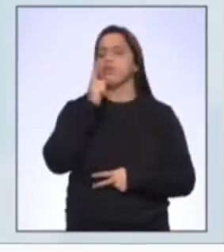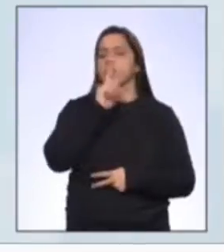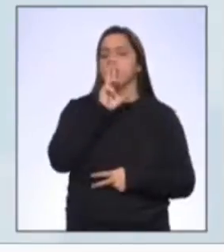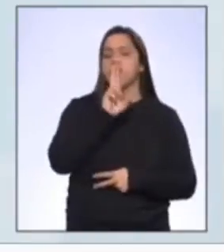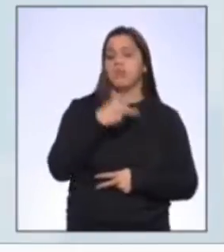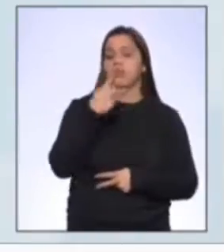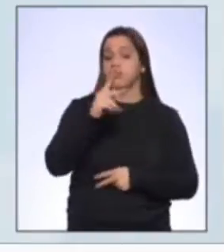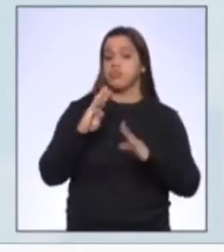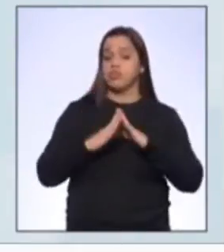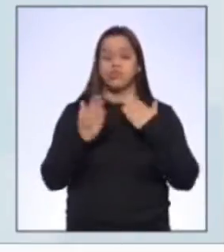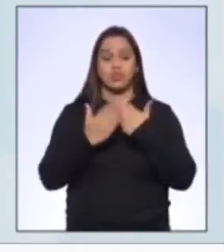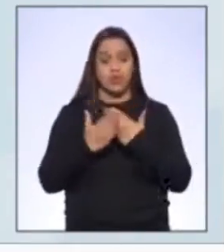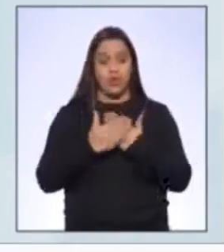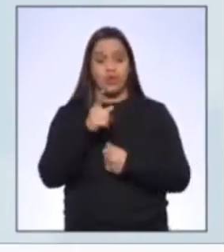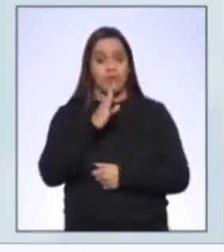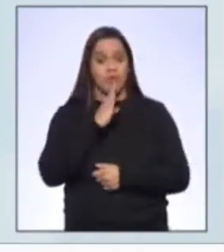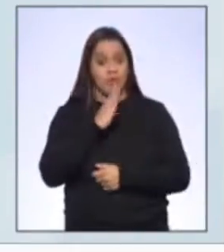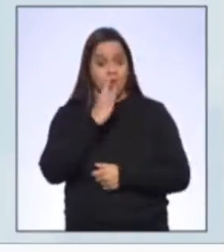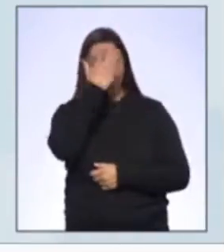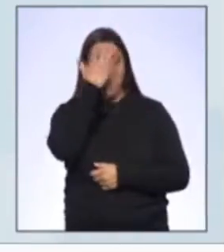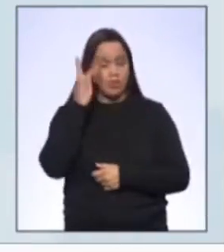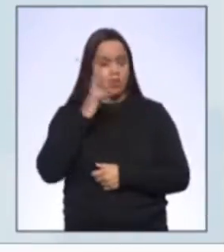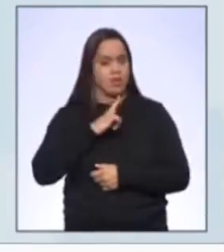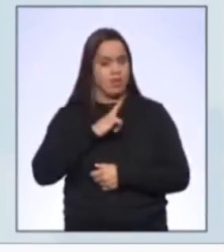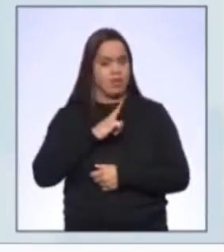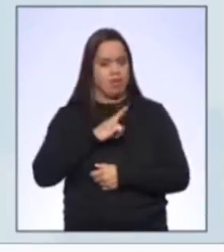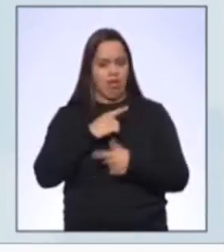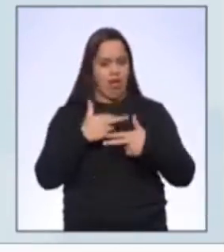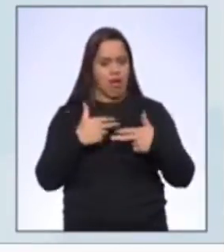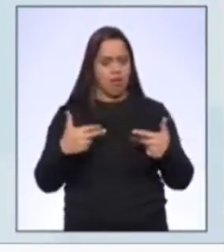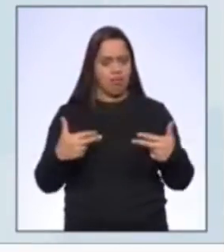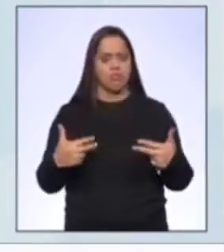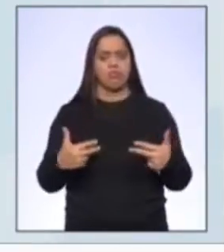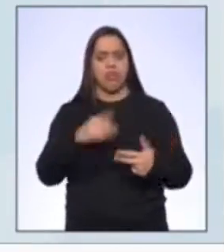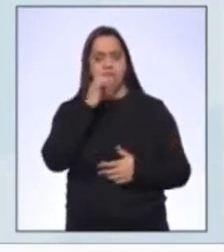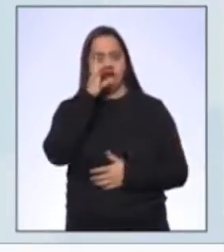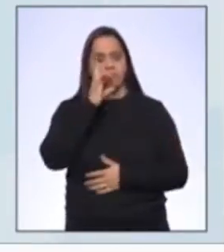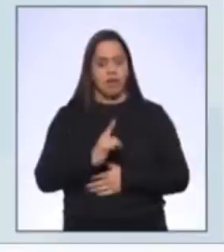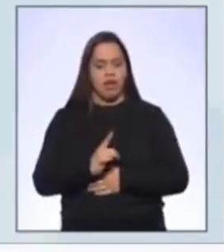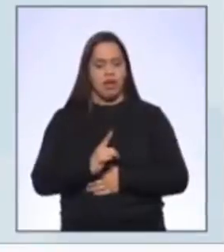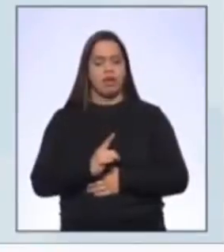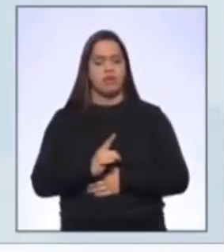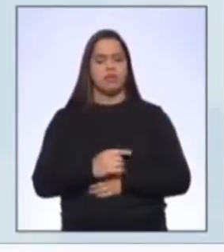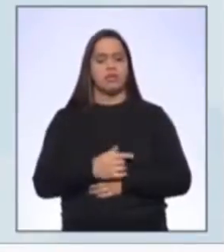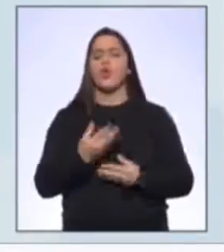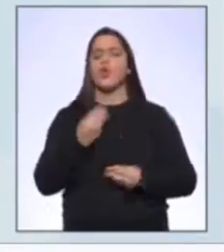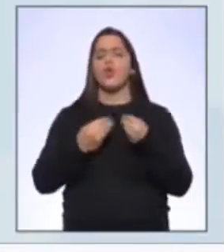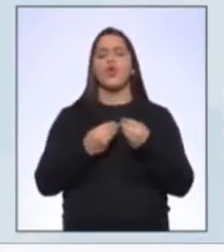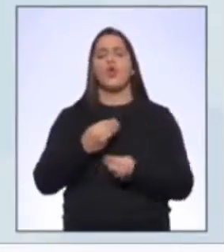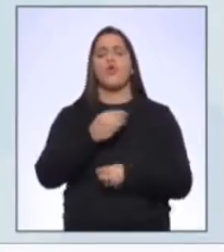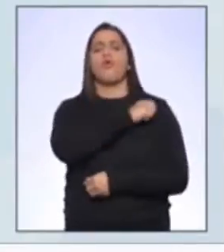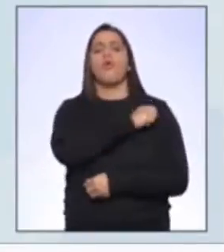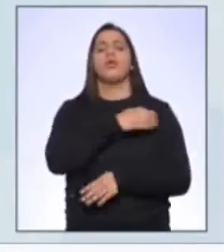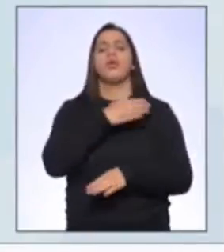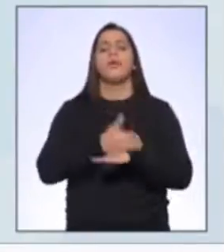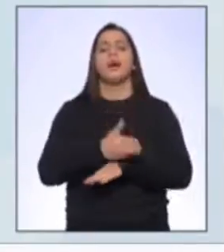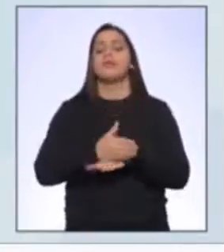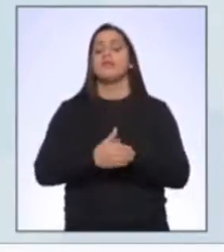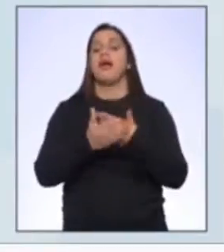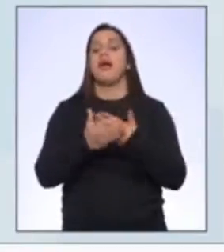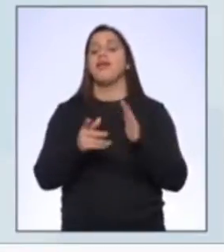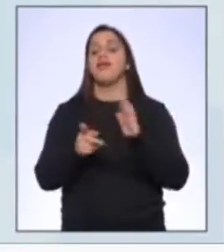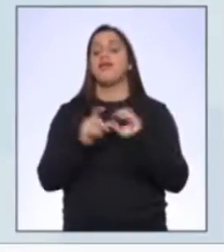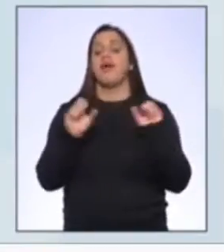na sua escola você conhece alguém que tem algum tipo de deficiência como esse estudante participa das aulas de educação física